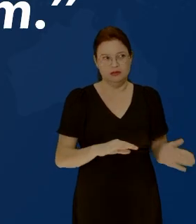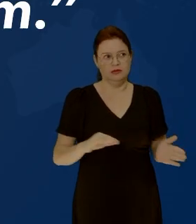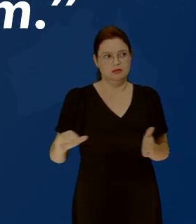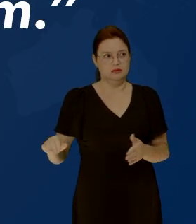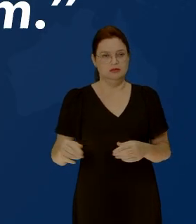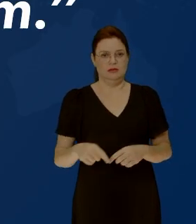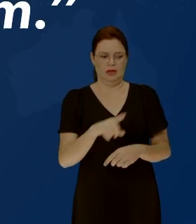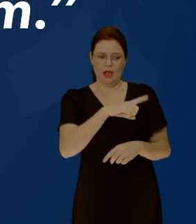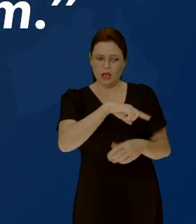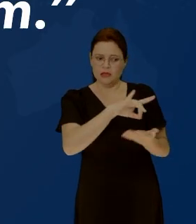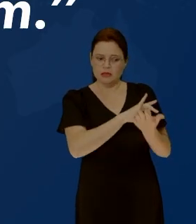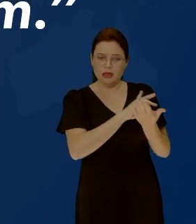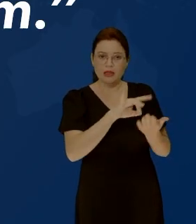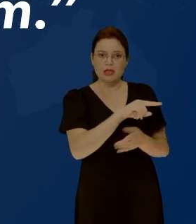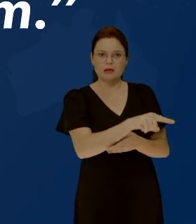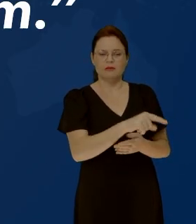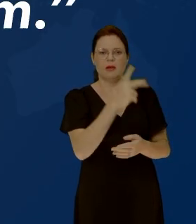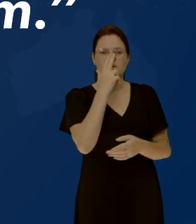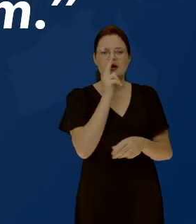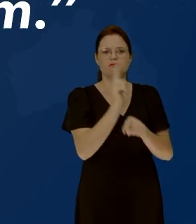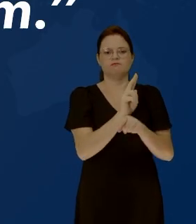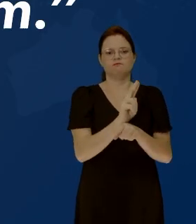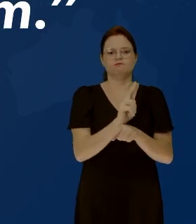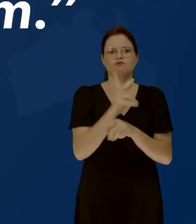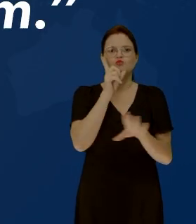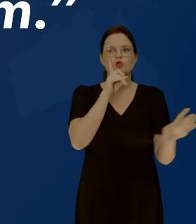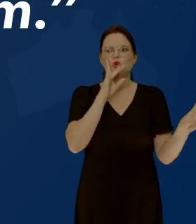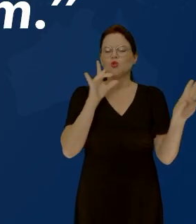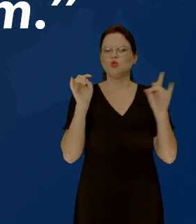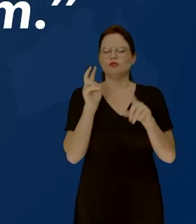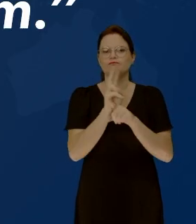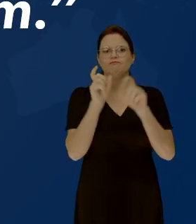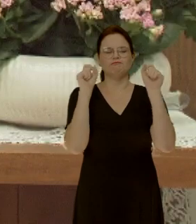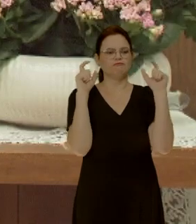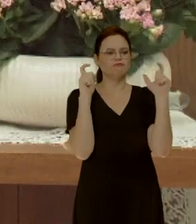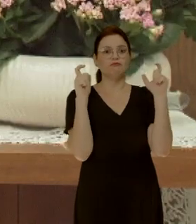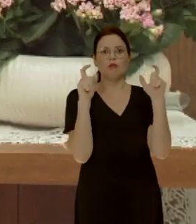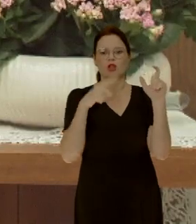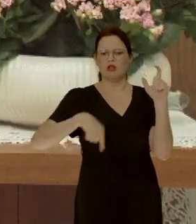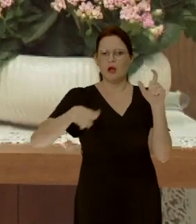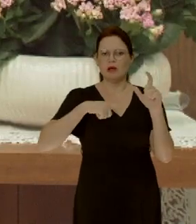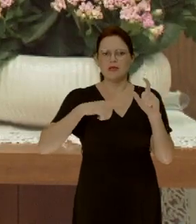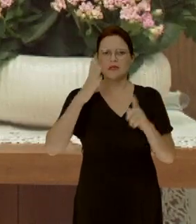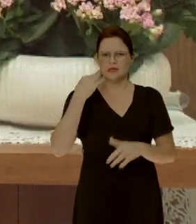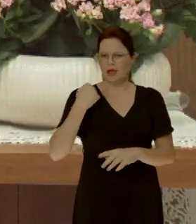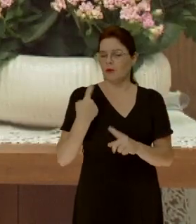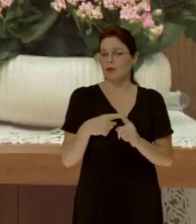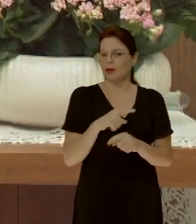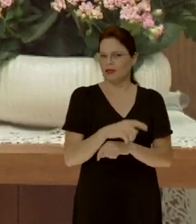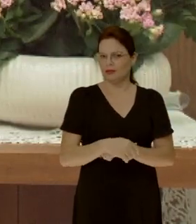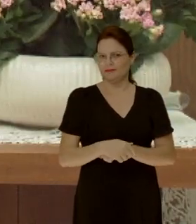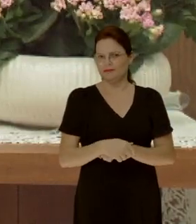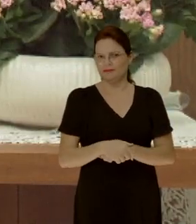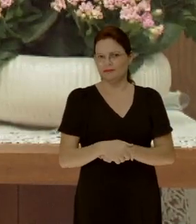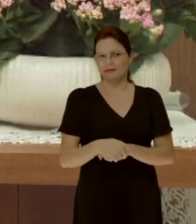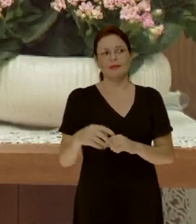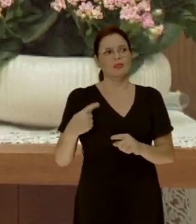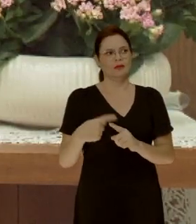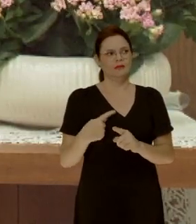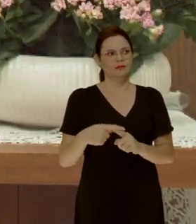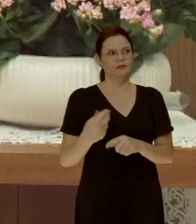Os amalequitas, eles estão de plantão. E tem outra coisa, sabe por que eles estão fazendo isso? Porque